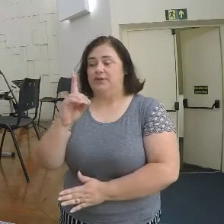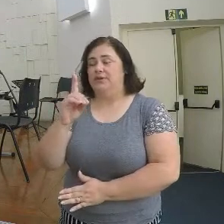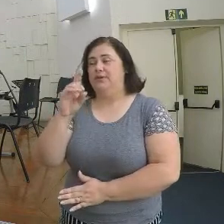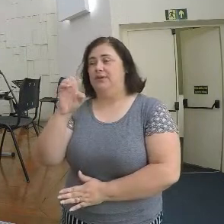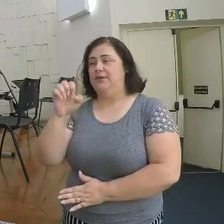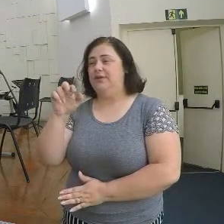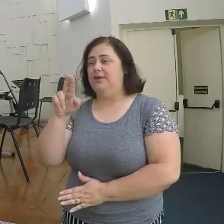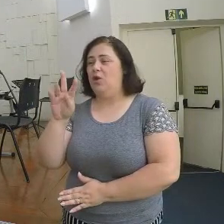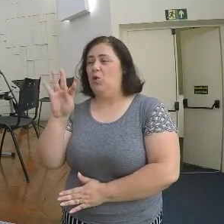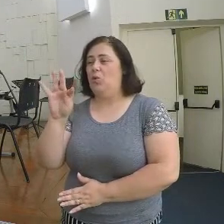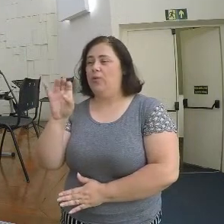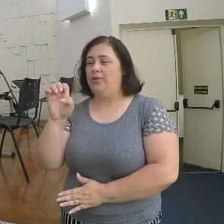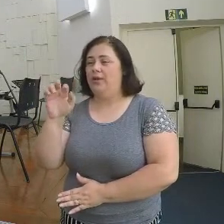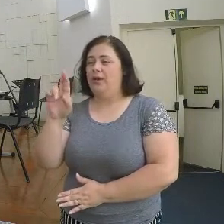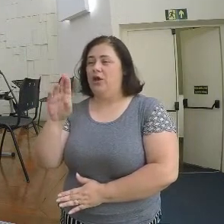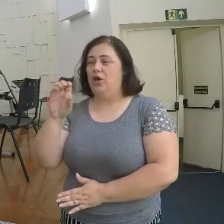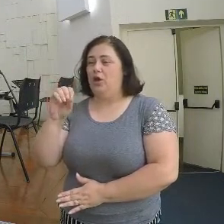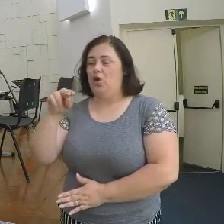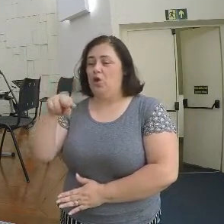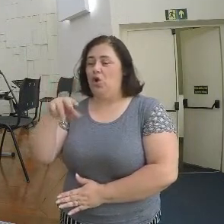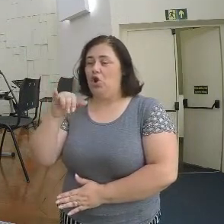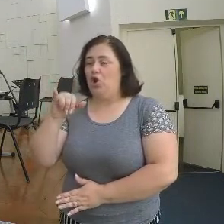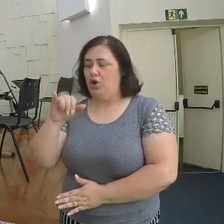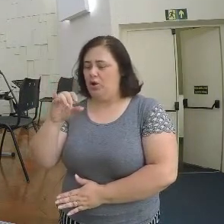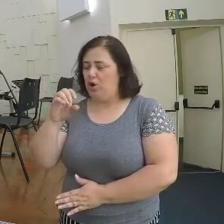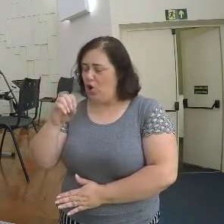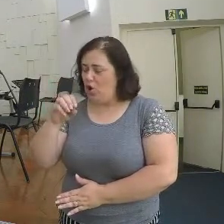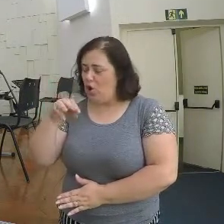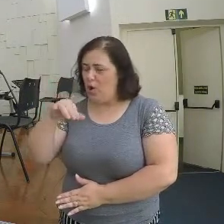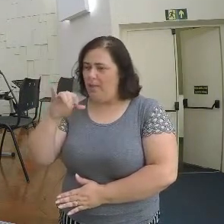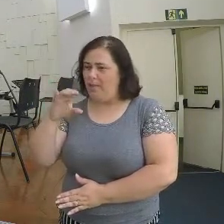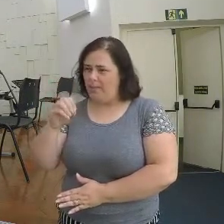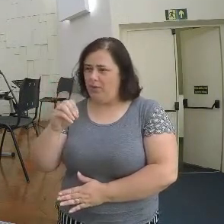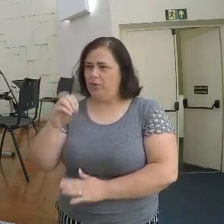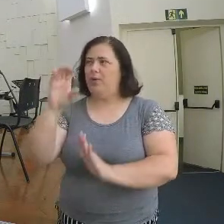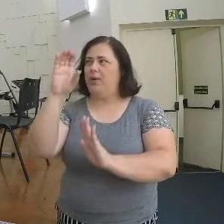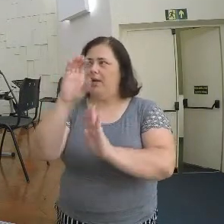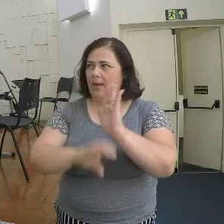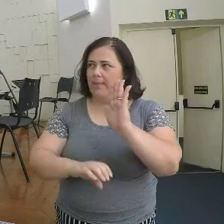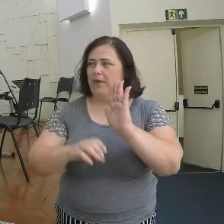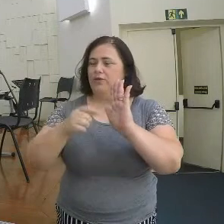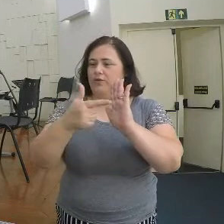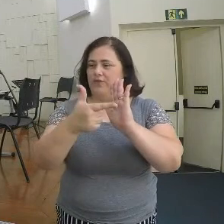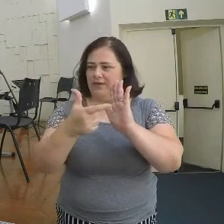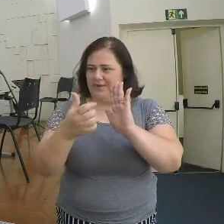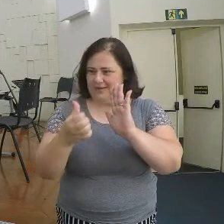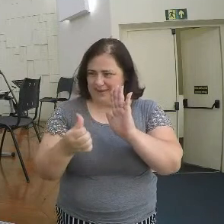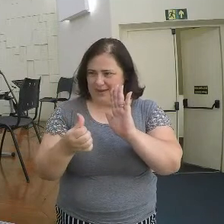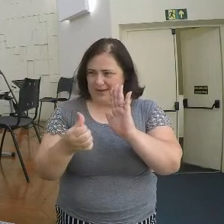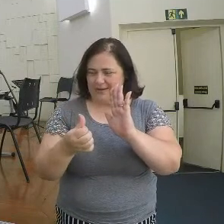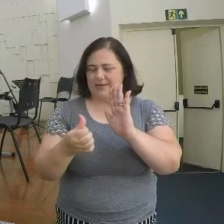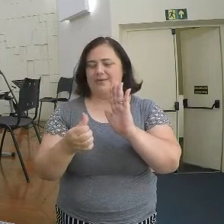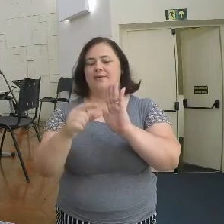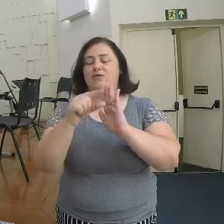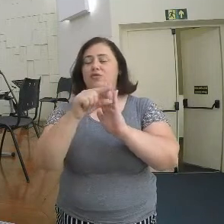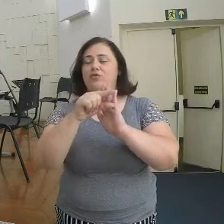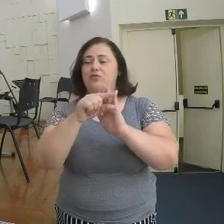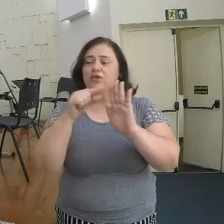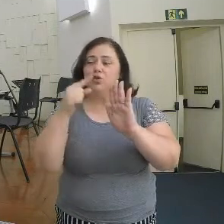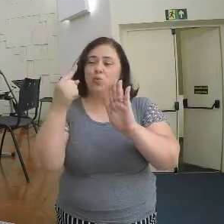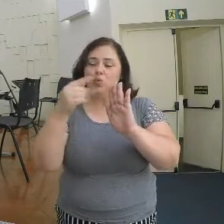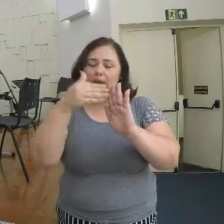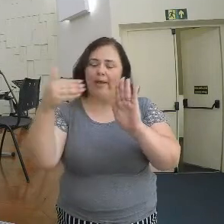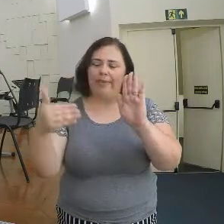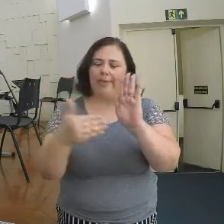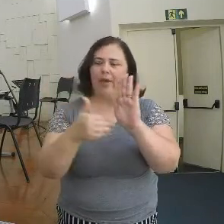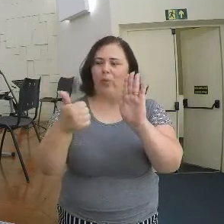precioso texto da palavra do Senhor. E como nós iremos estudar a palavra de Deus, lembrem-se que a Bíblia